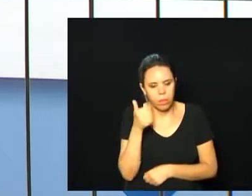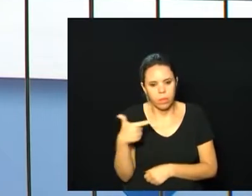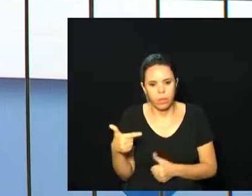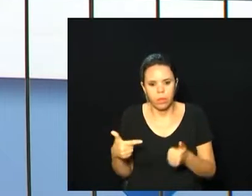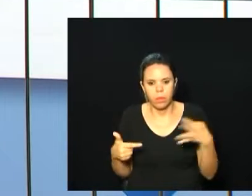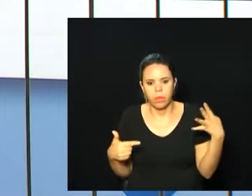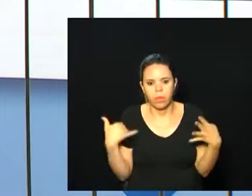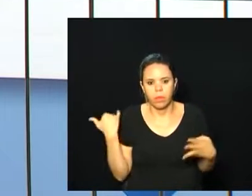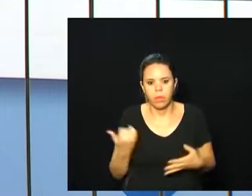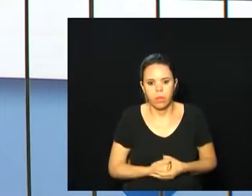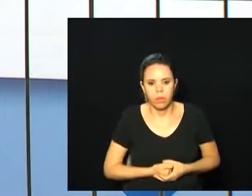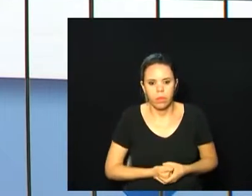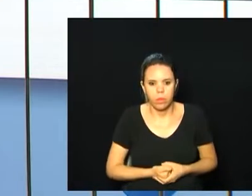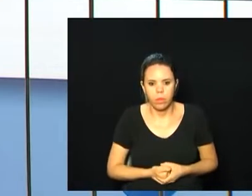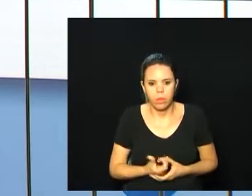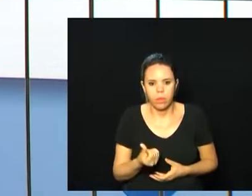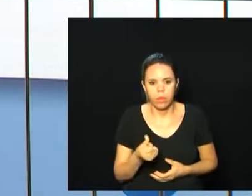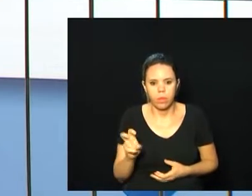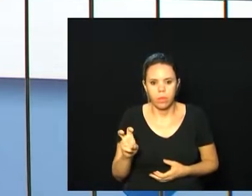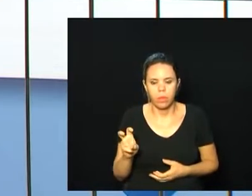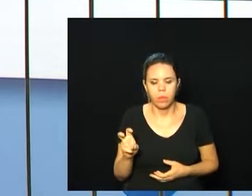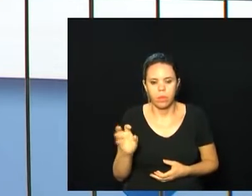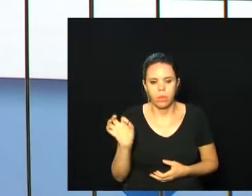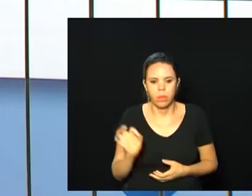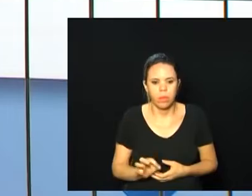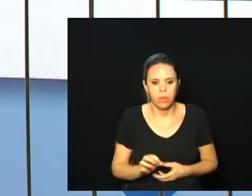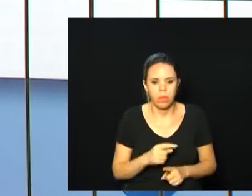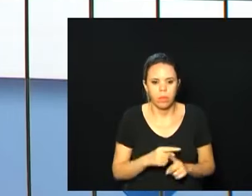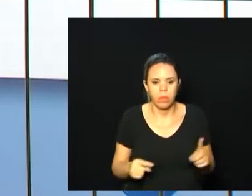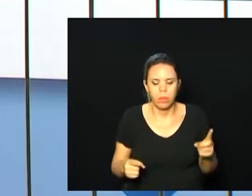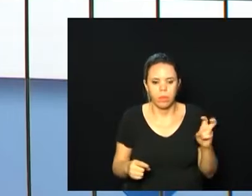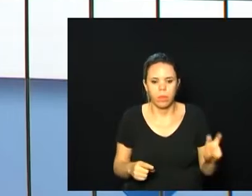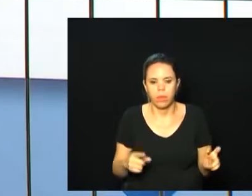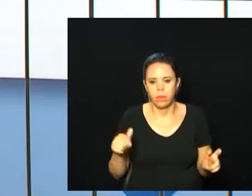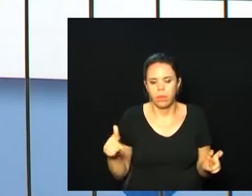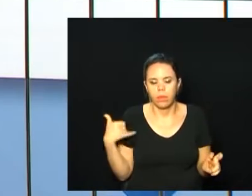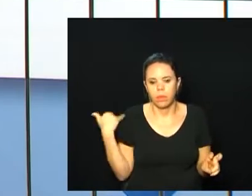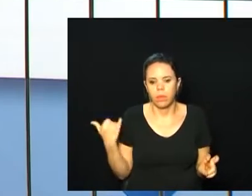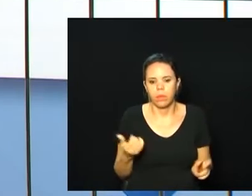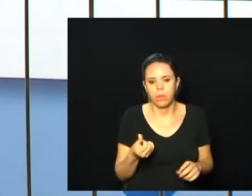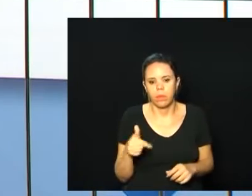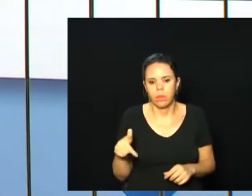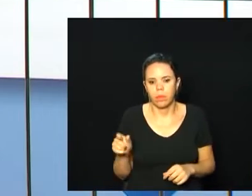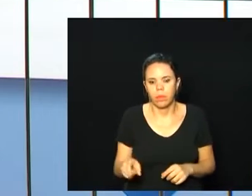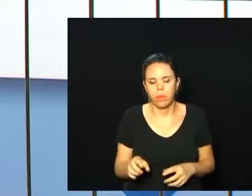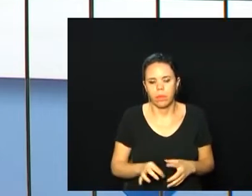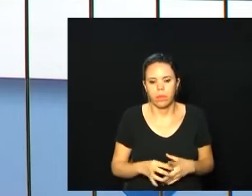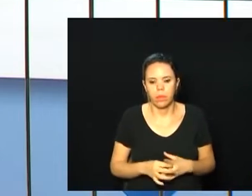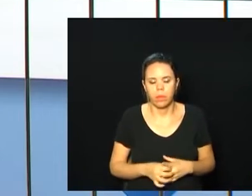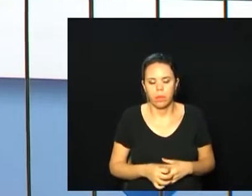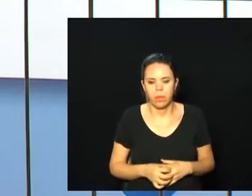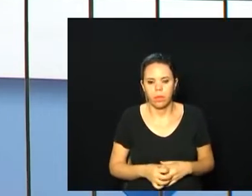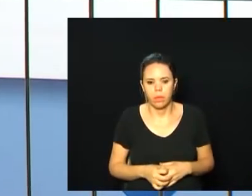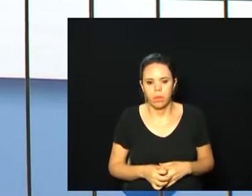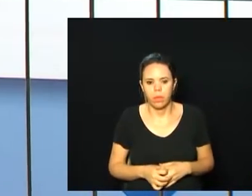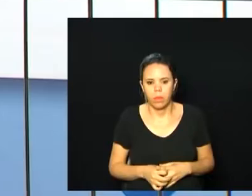a 14 anos é de 65,5%, de 15 a 17 anos, 67,7%, e